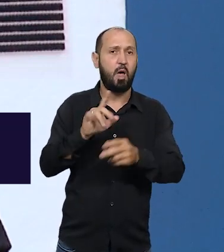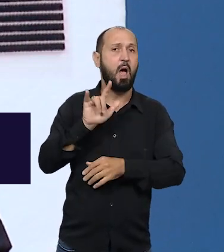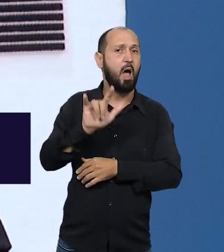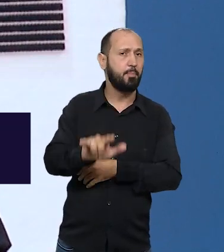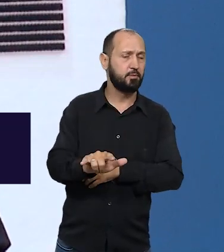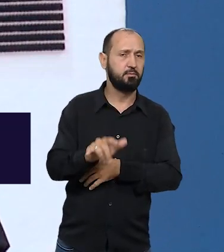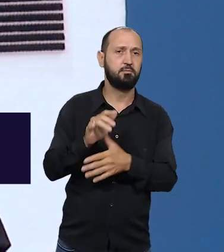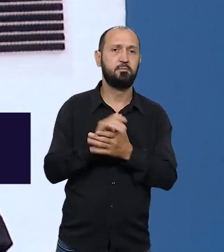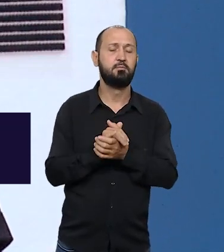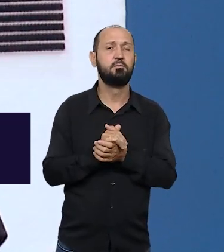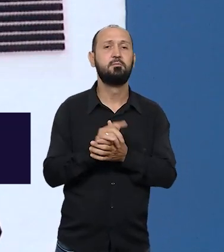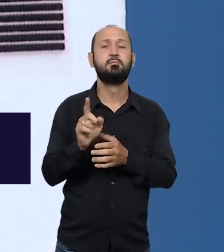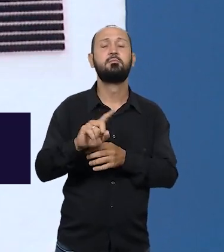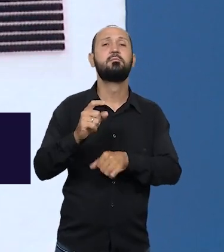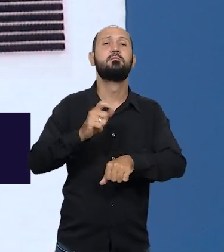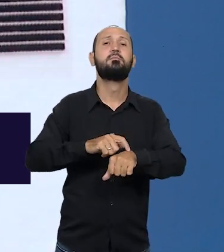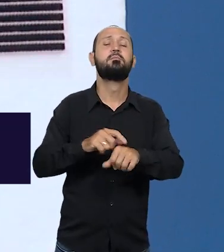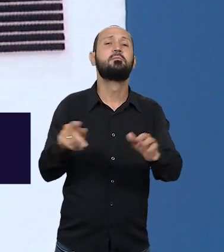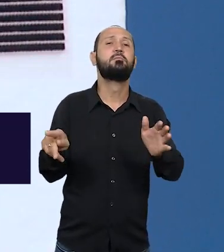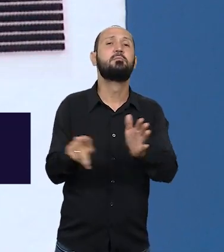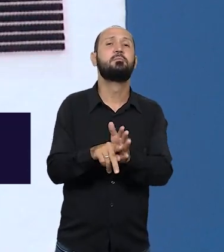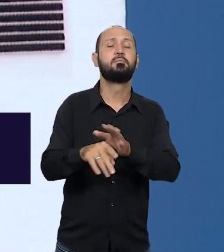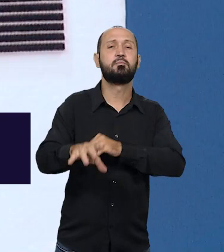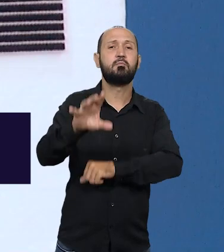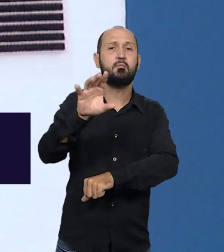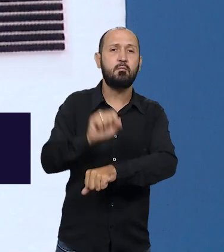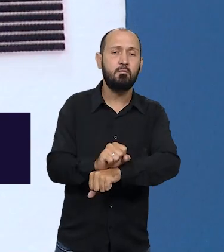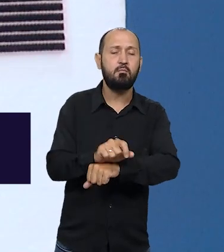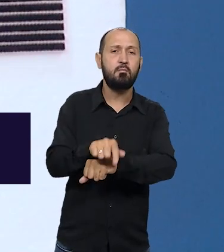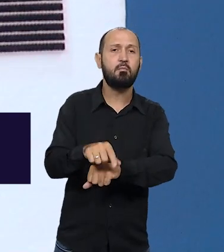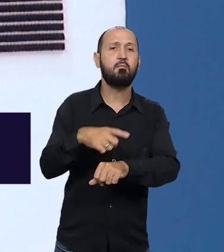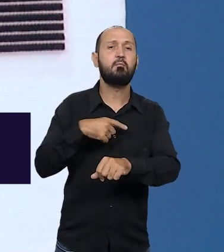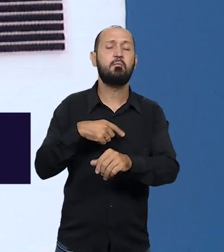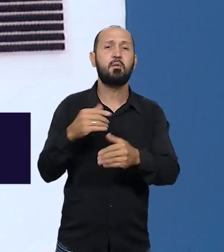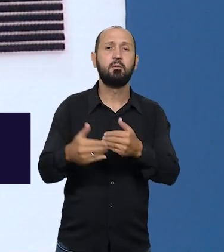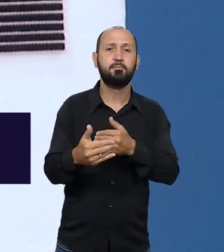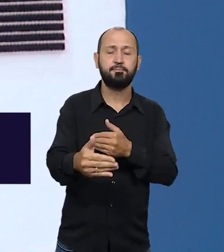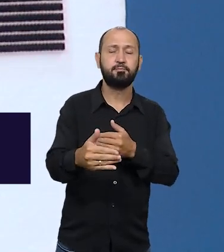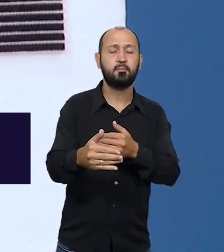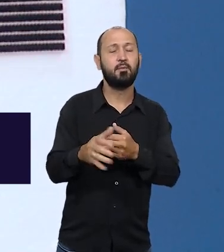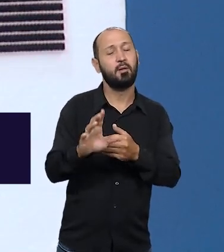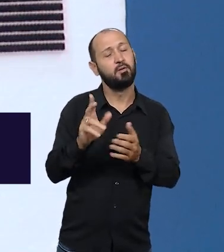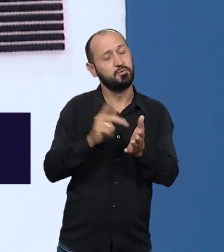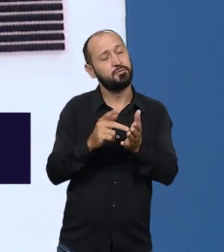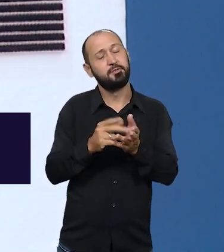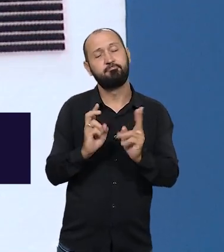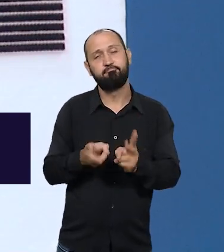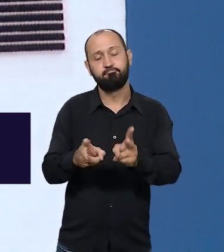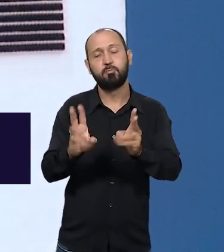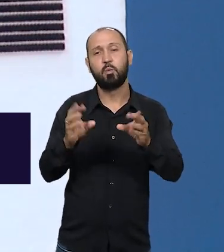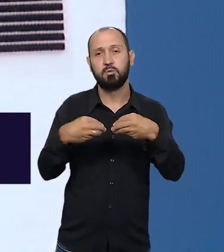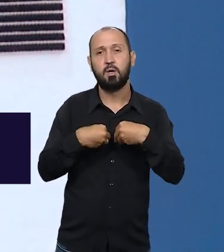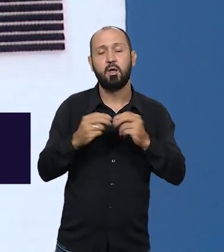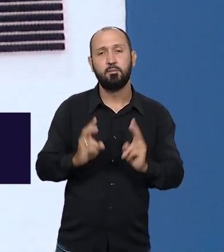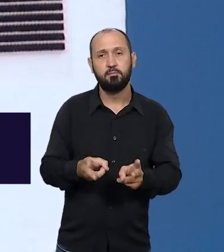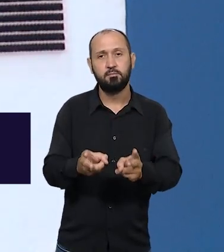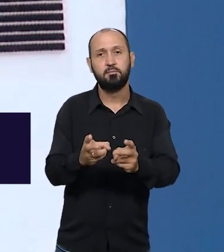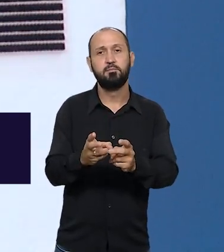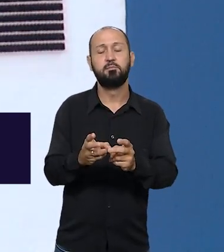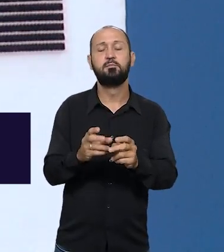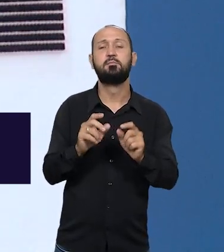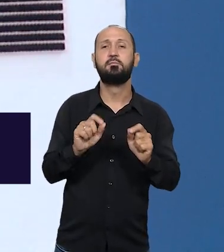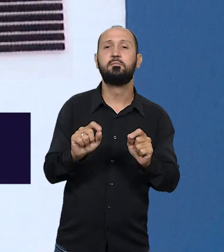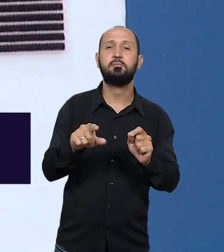continuar amando ele. Não é a condição dele, momentânea, que vai ser, na realidade, permanente, né? A condição do autismo é